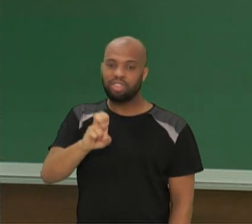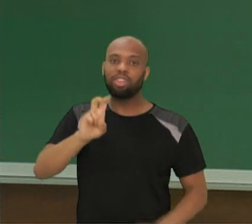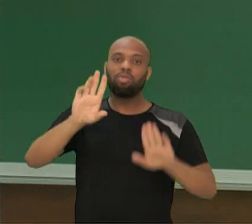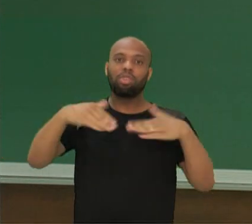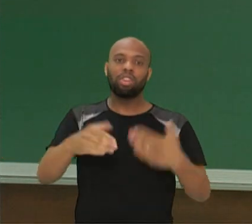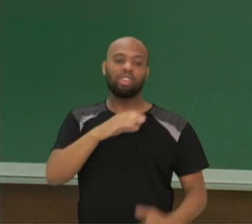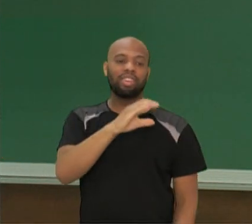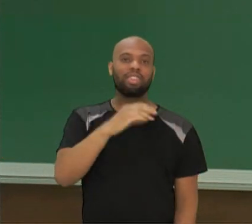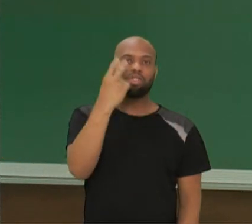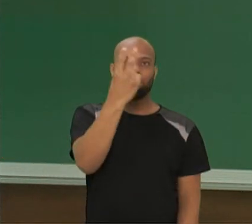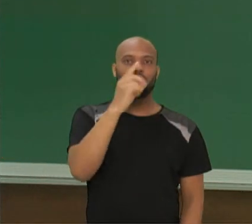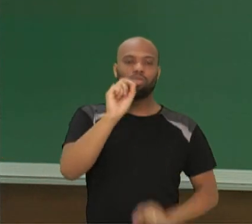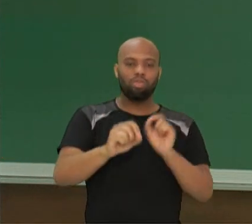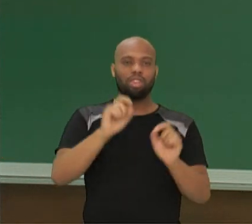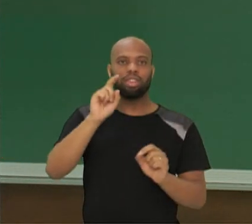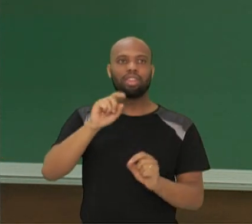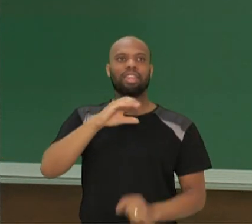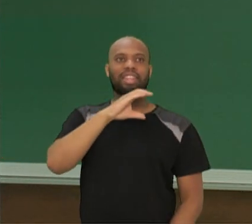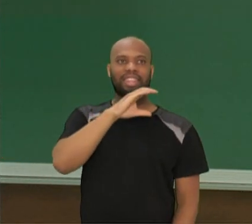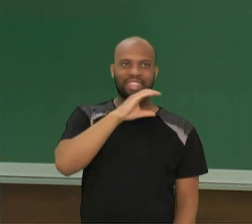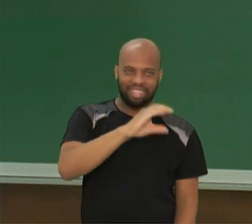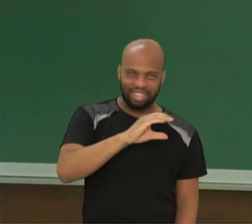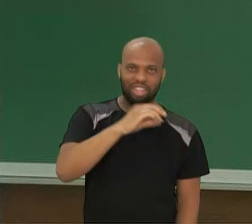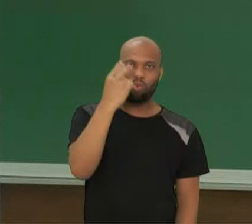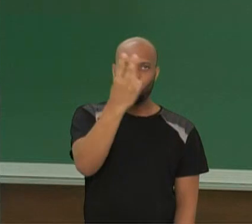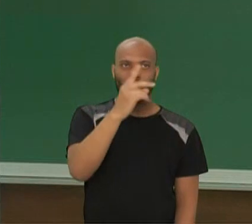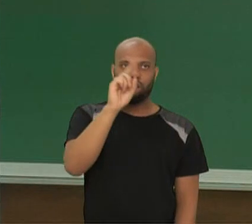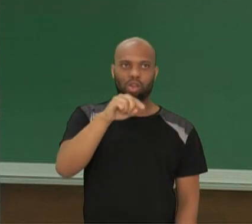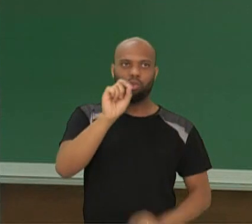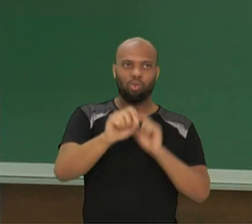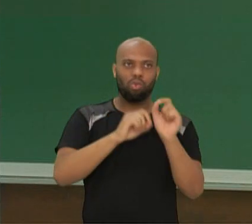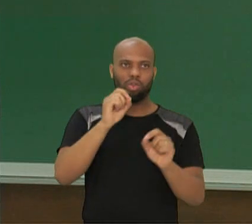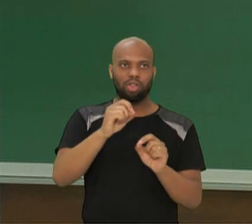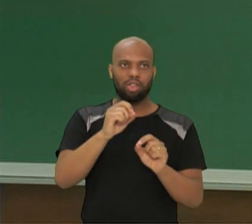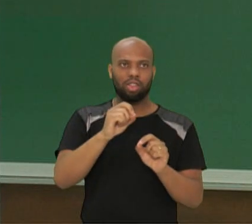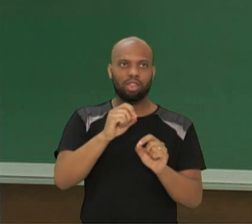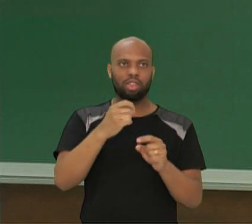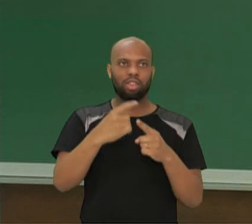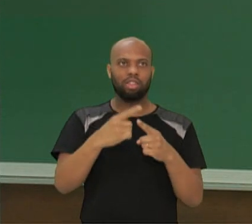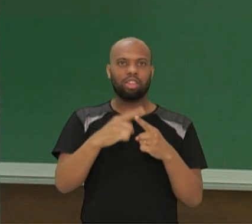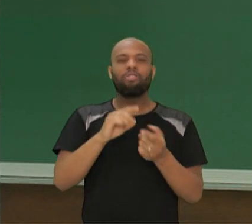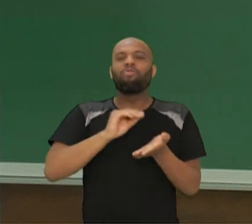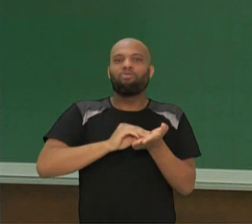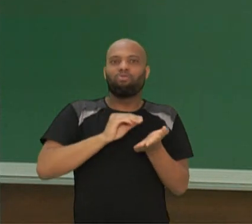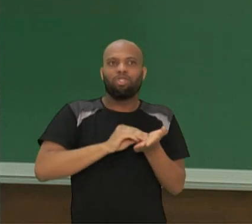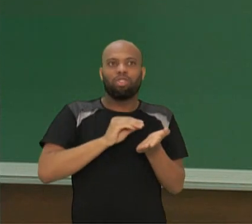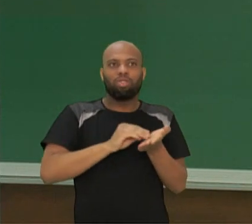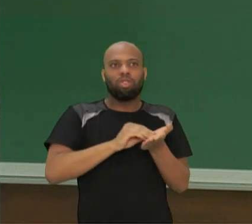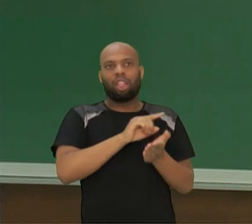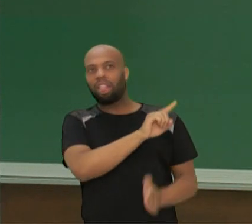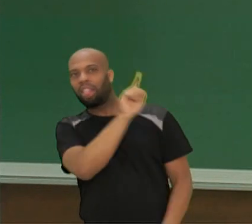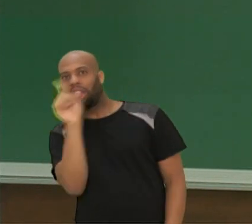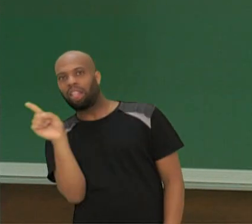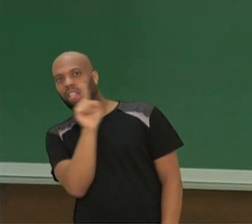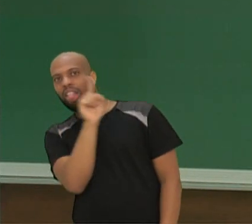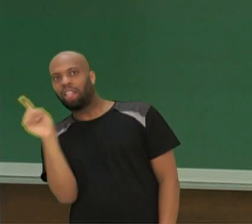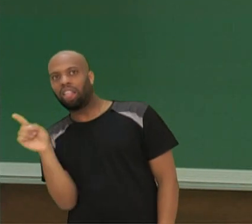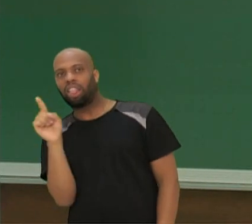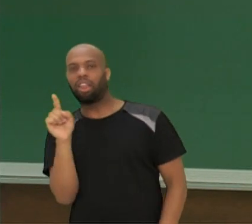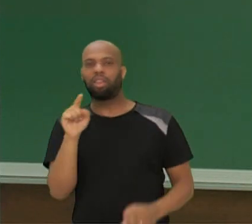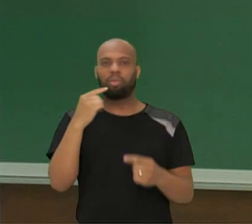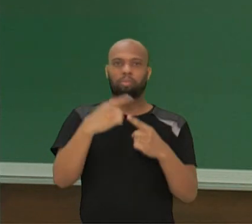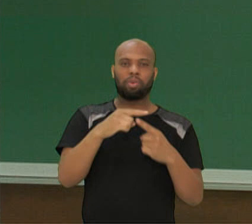ao quadrado é raiz quadrada, opa, aqui ó, o C ao quadrado, gente, esse quadrado ele, ficou faltando eu colocar uma flechinha, ó, o C ao quadrado